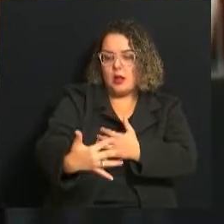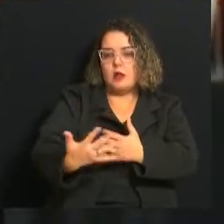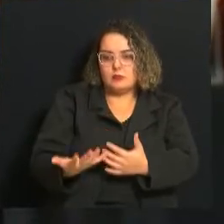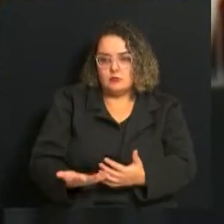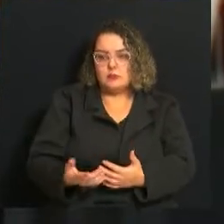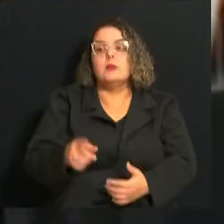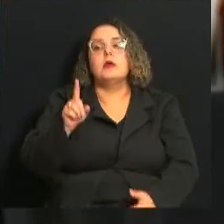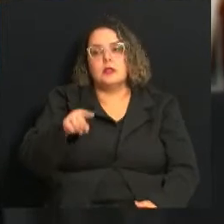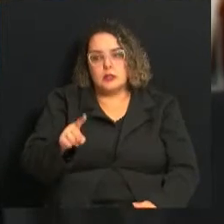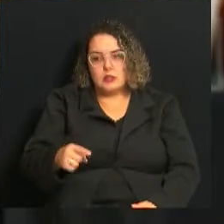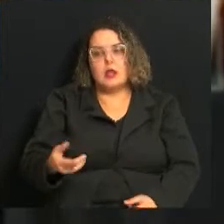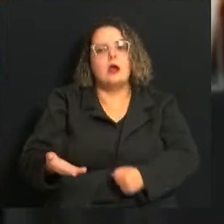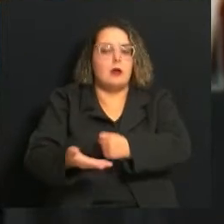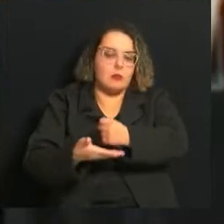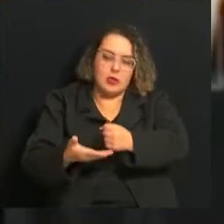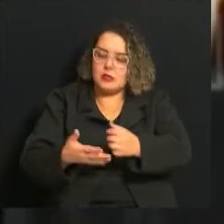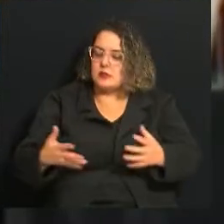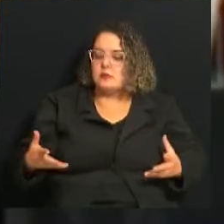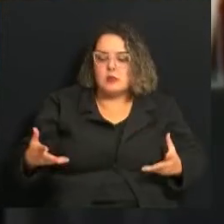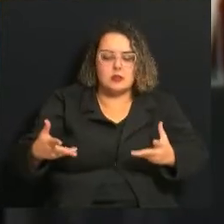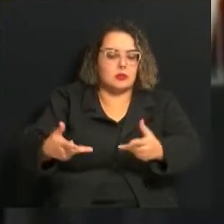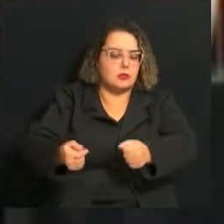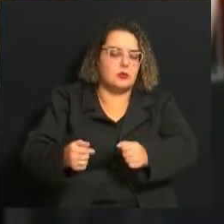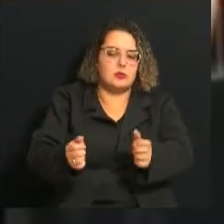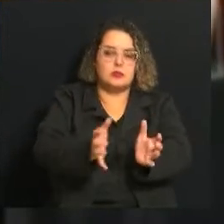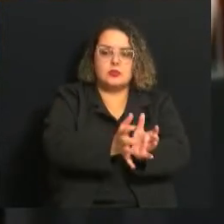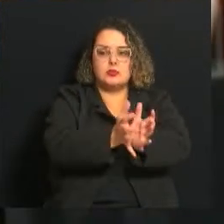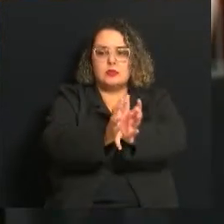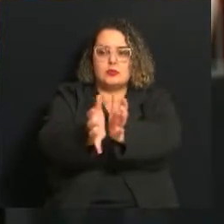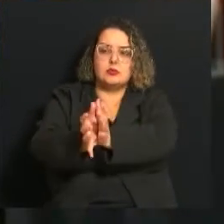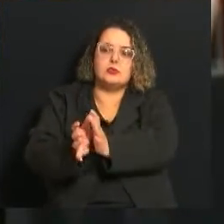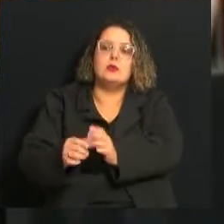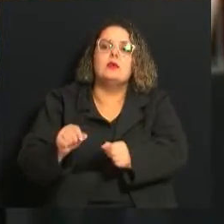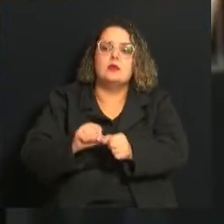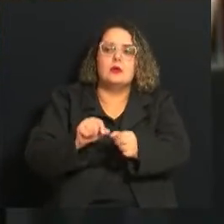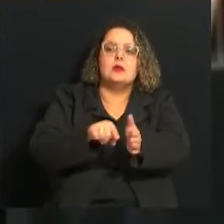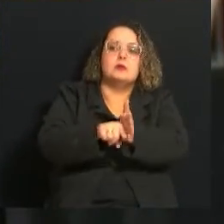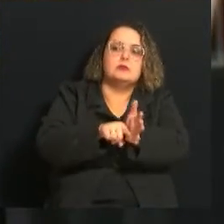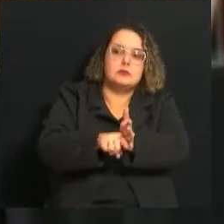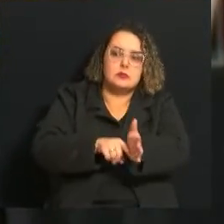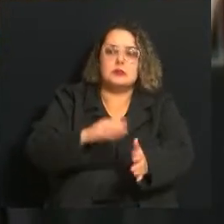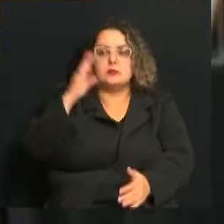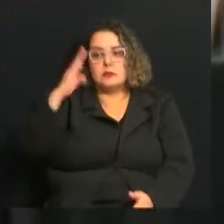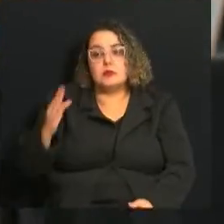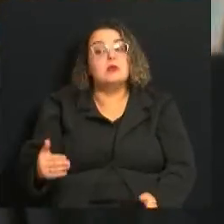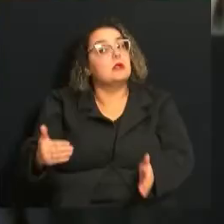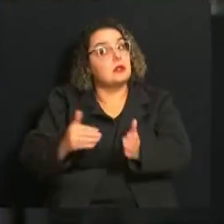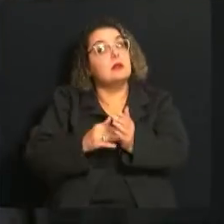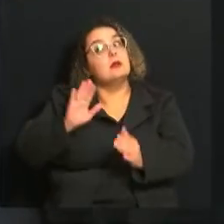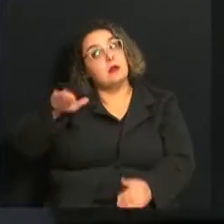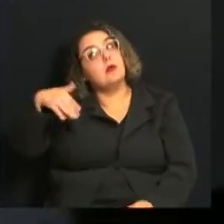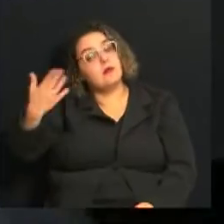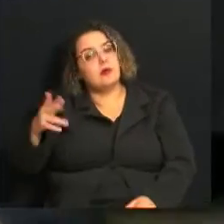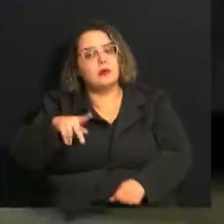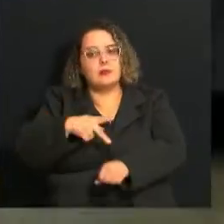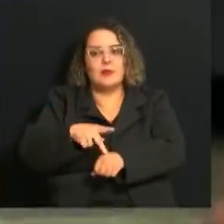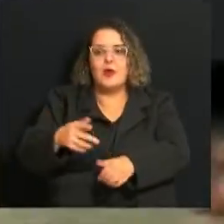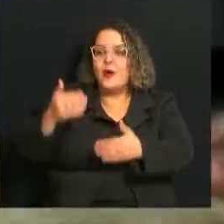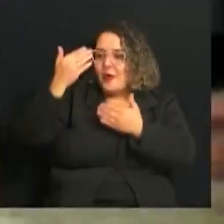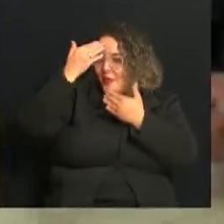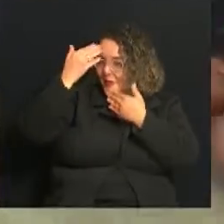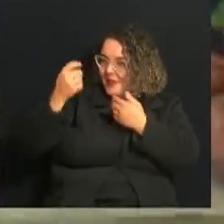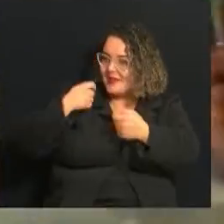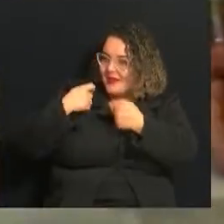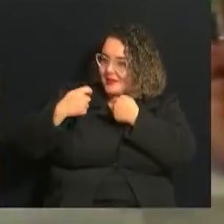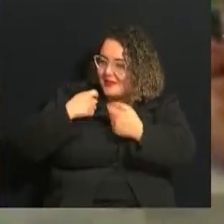inspirador de muitos grupos que fazem pesquisa agrícola aqui no país, até fora do país. Bom, muito obrigado pela entrevista,